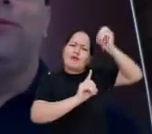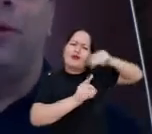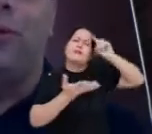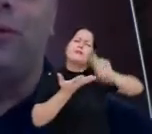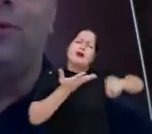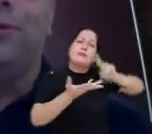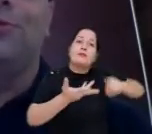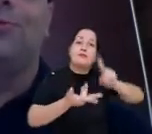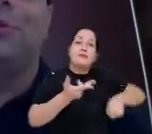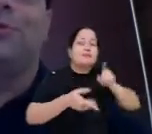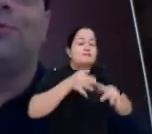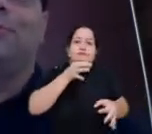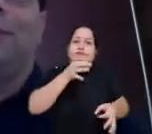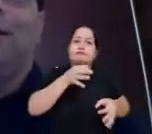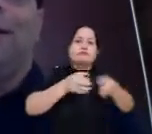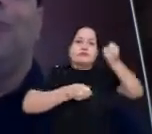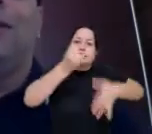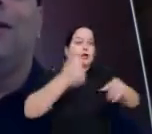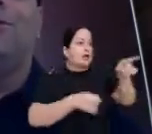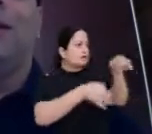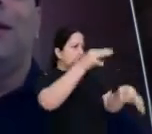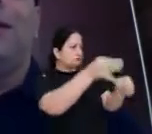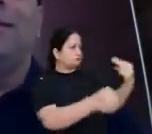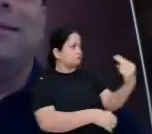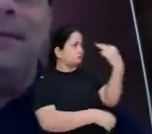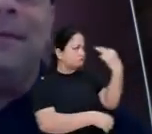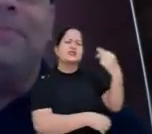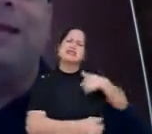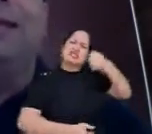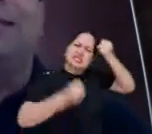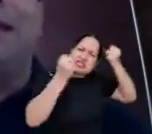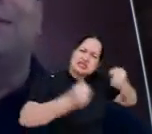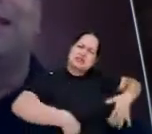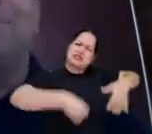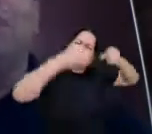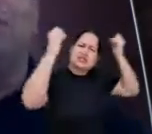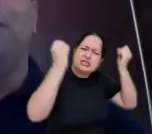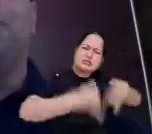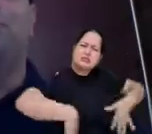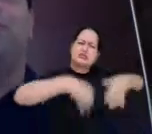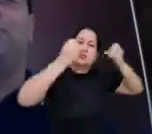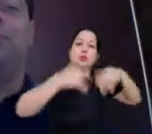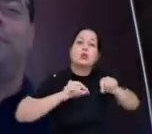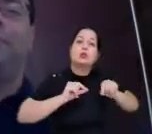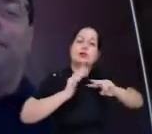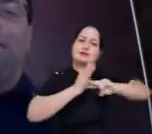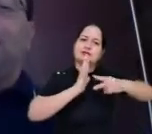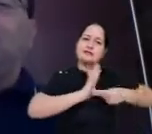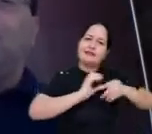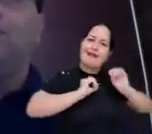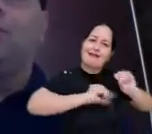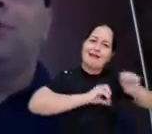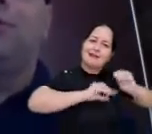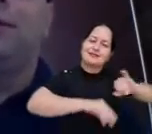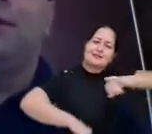ele falou de Jesus Cristo. É quando a igreja ensina e testemunha do Senhor. Mas